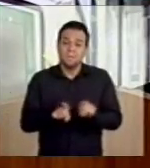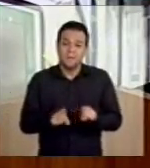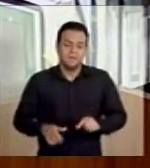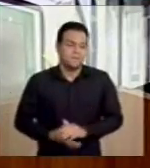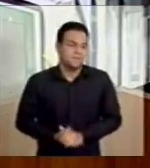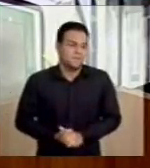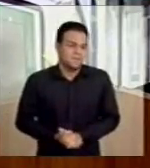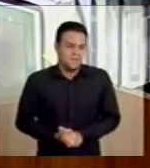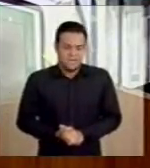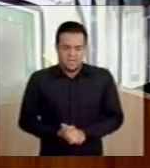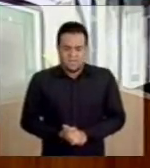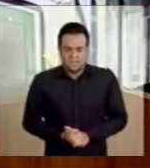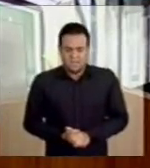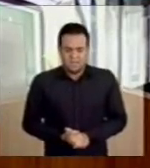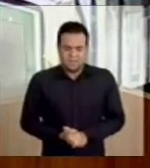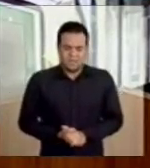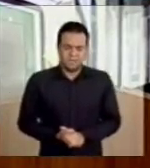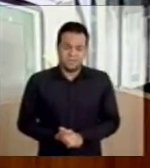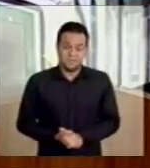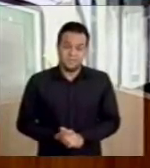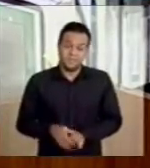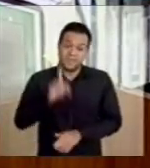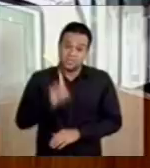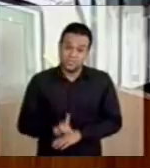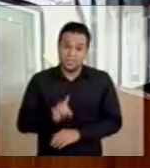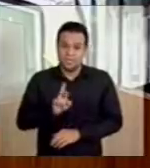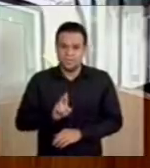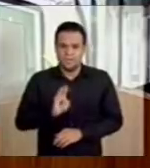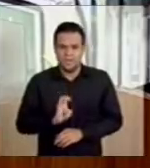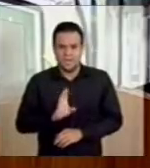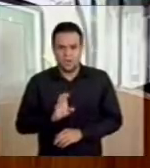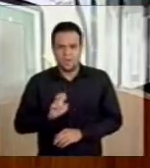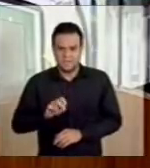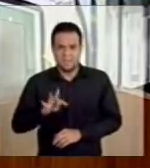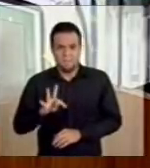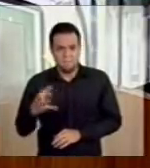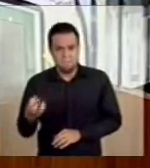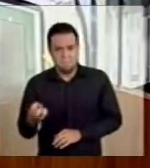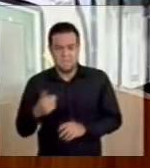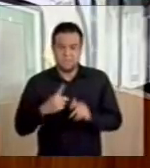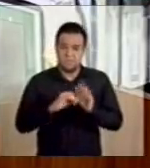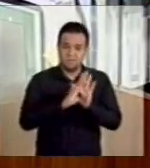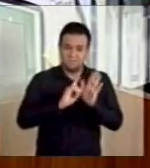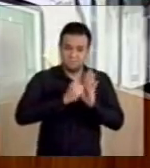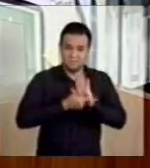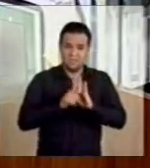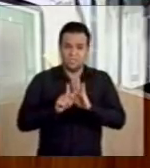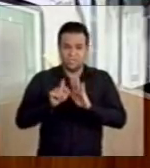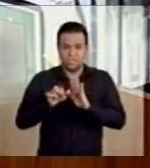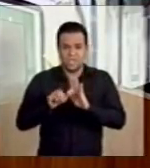presidente, que o direito ao reconhecimento da identidade de gênero resulta, esse